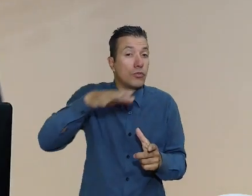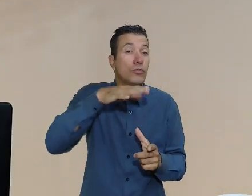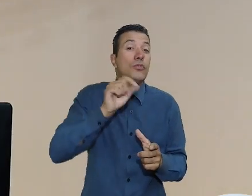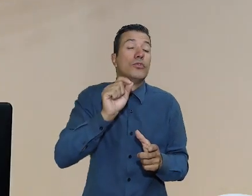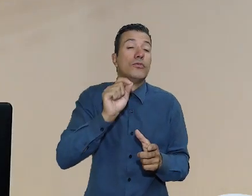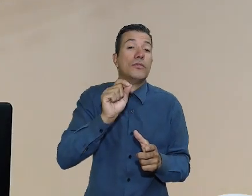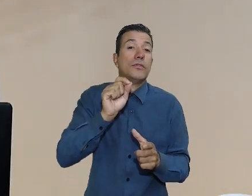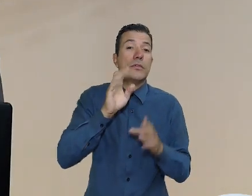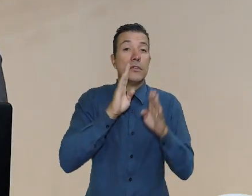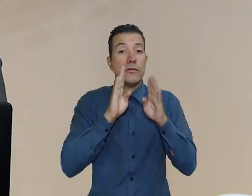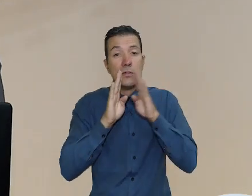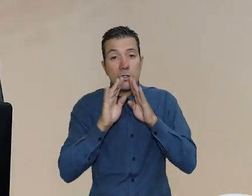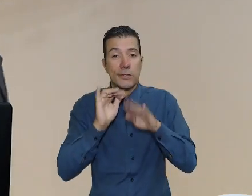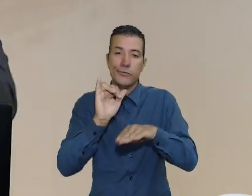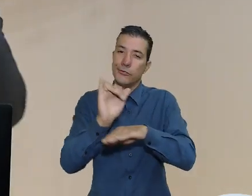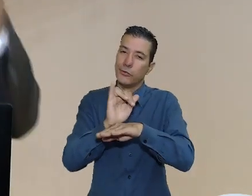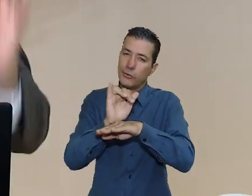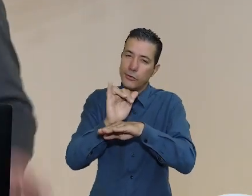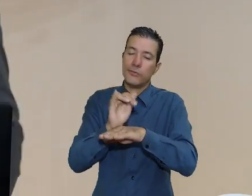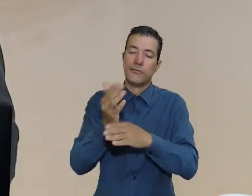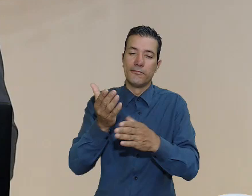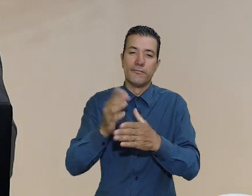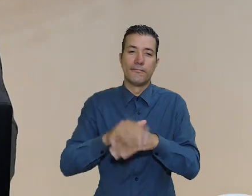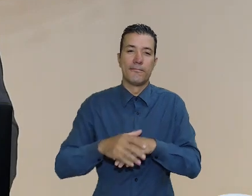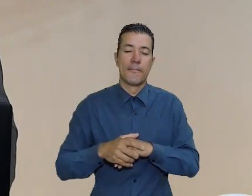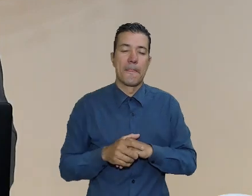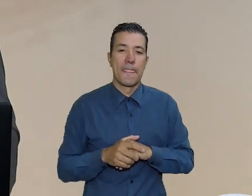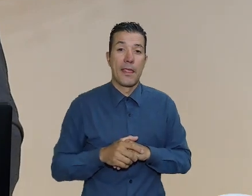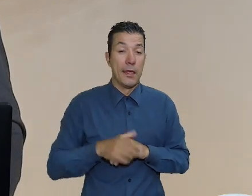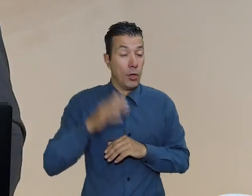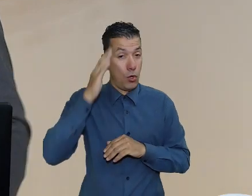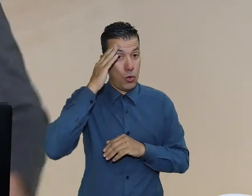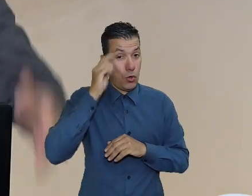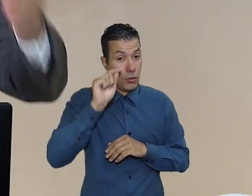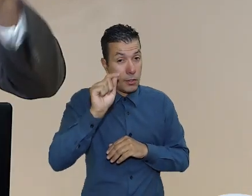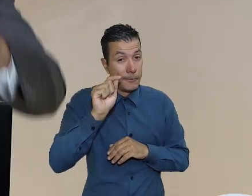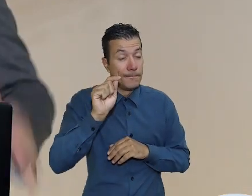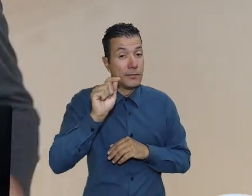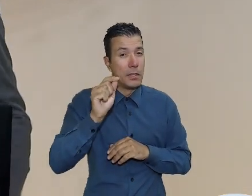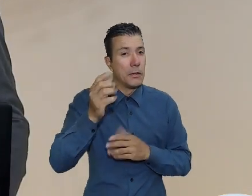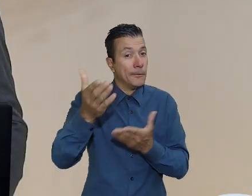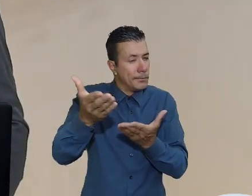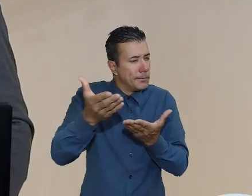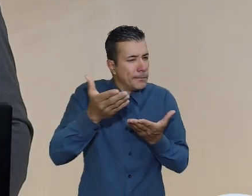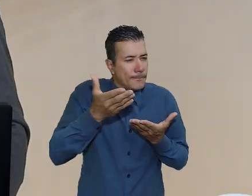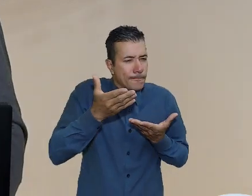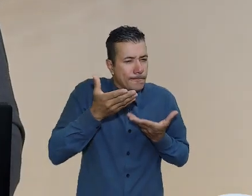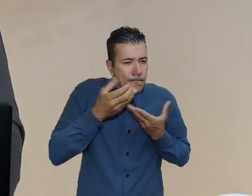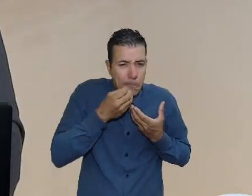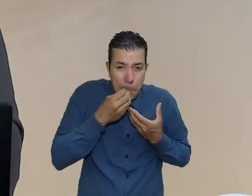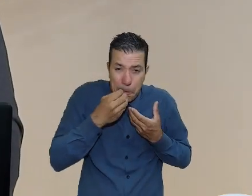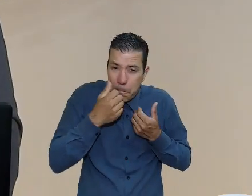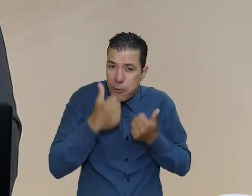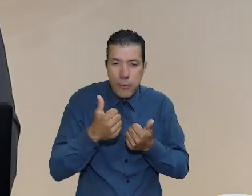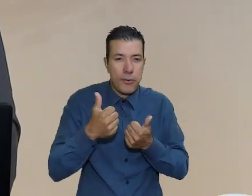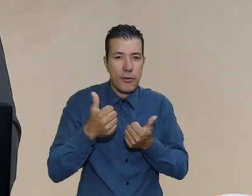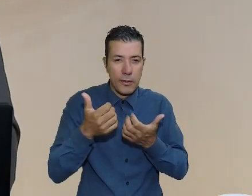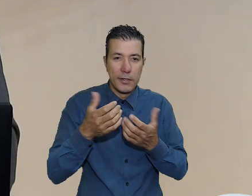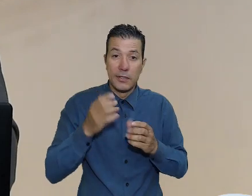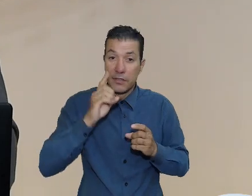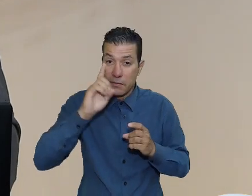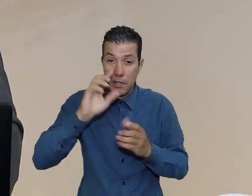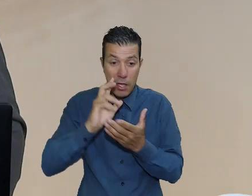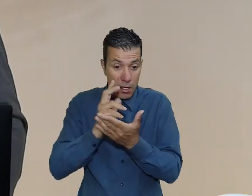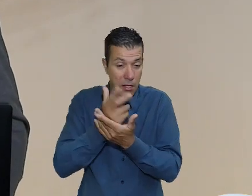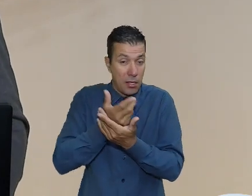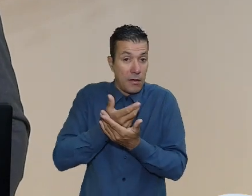sabe, pelo Facebook ou pelo YouTube. Saiba que você é muito bem-vindo aqui, se você é membro da Igreja